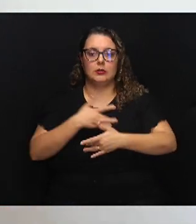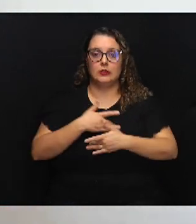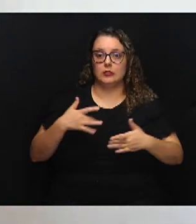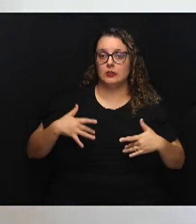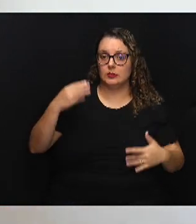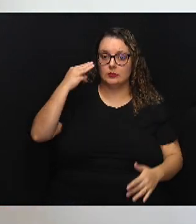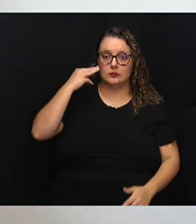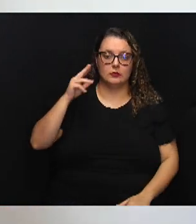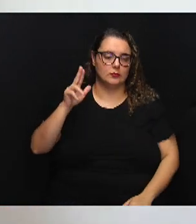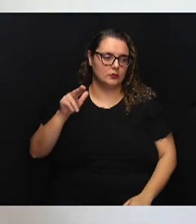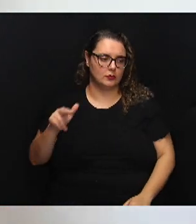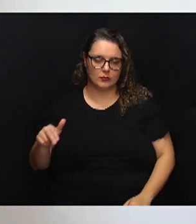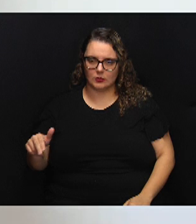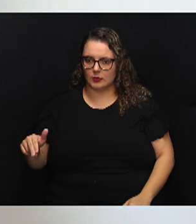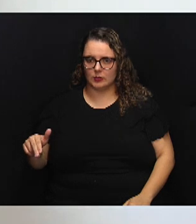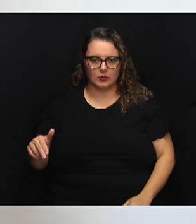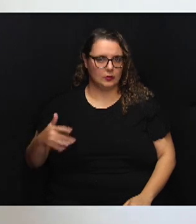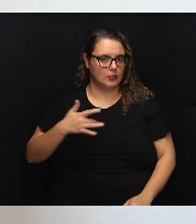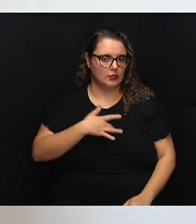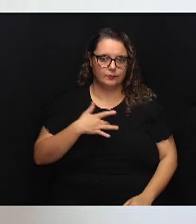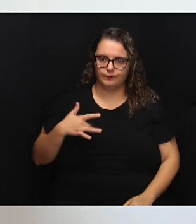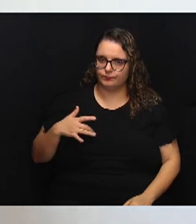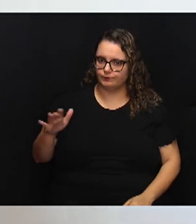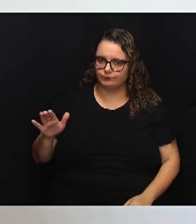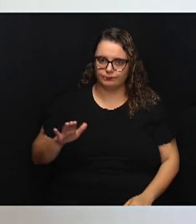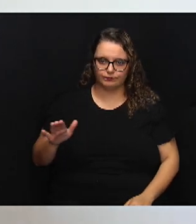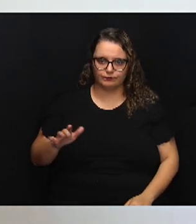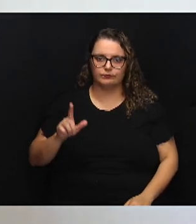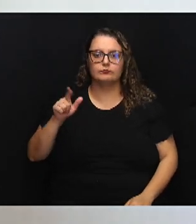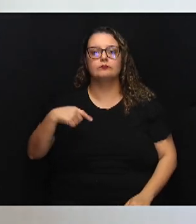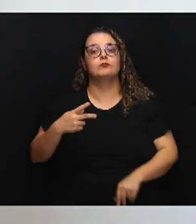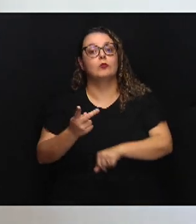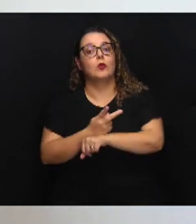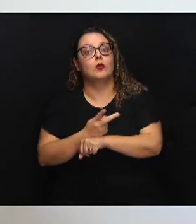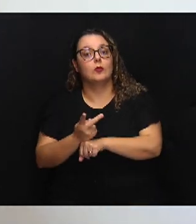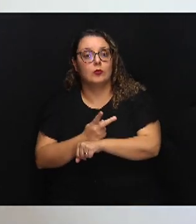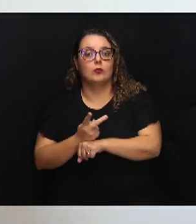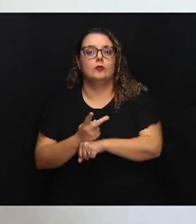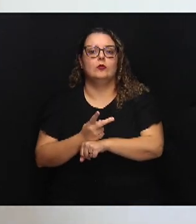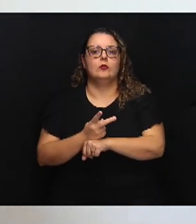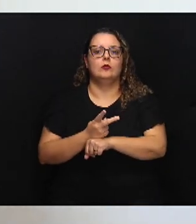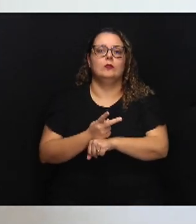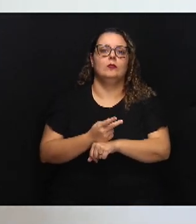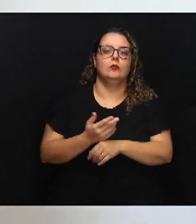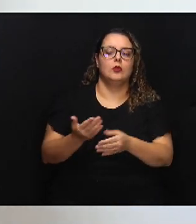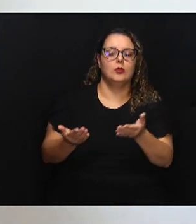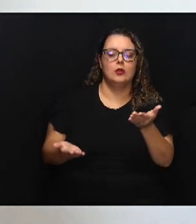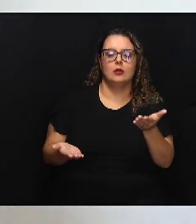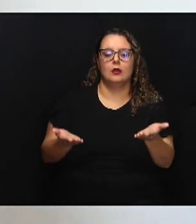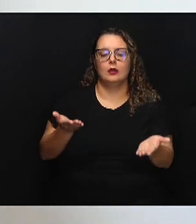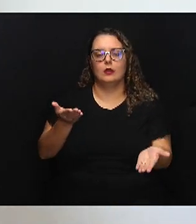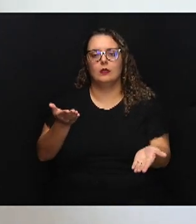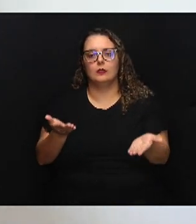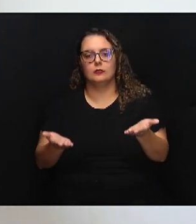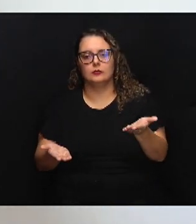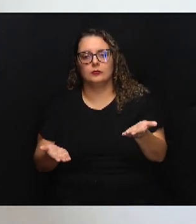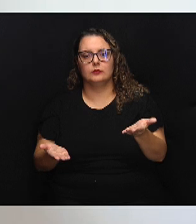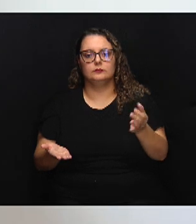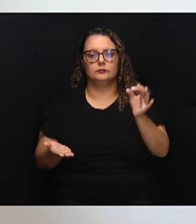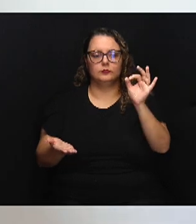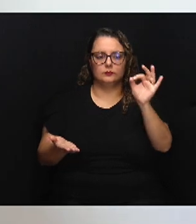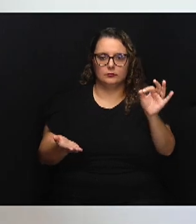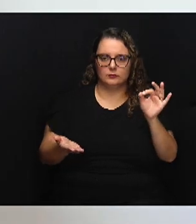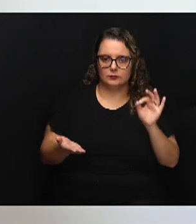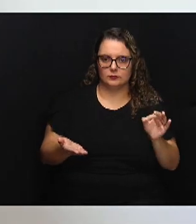eles nunca são saudáveis. Então, é uma busca pelo caminho do meio entre a porcentagem que eu